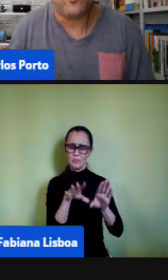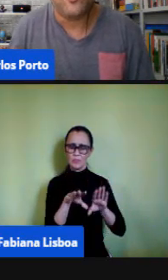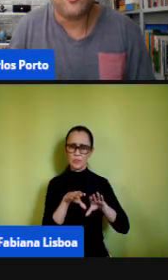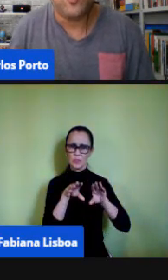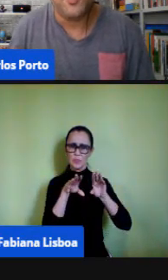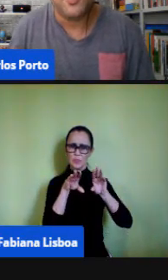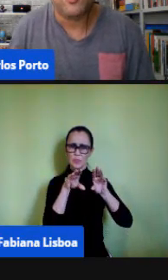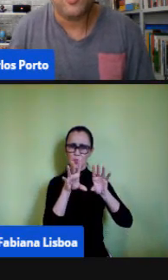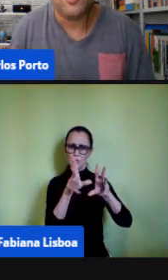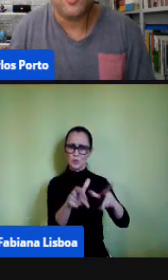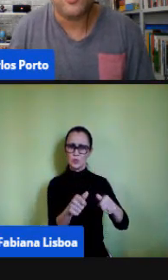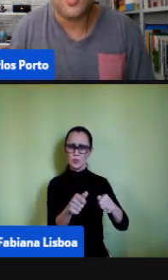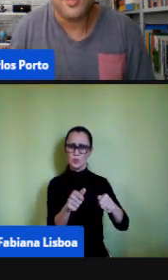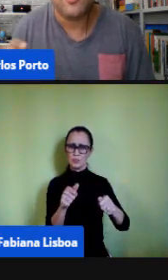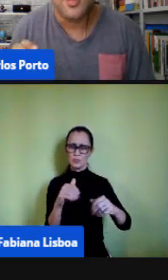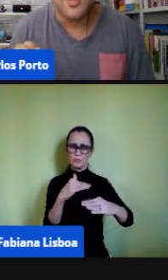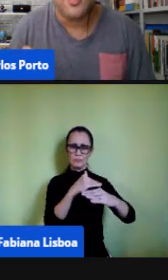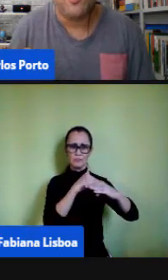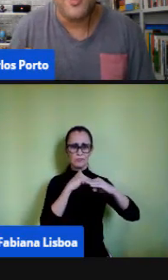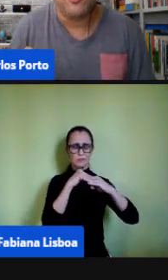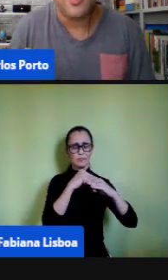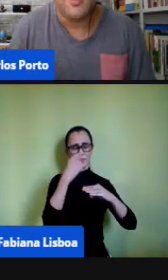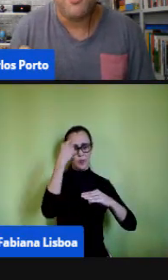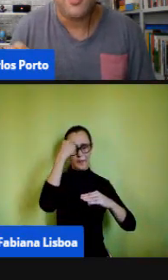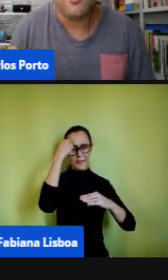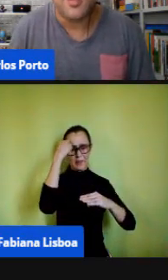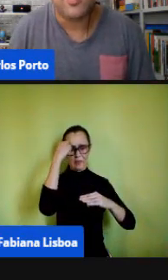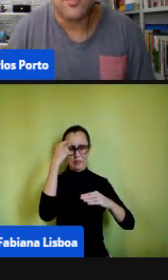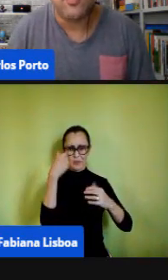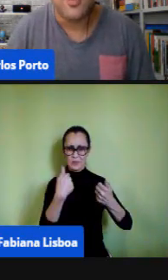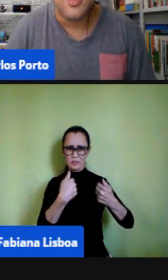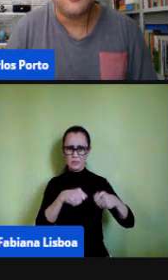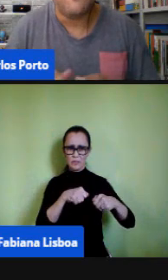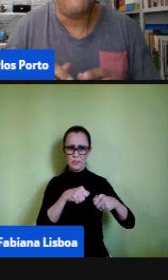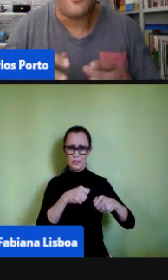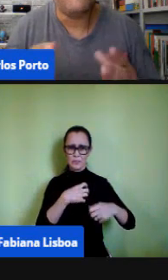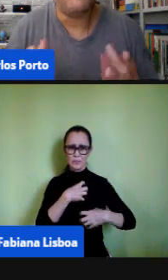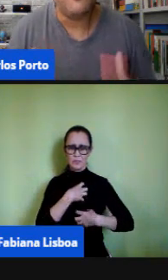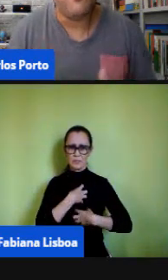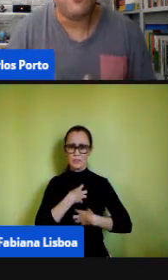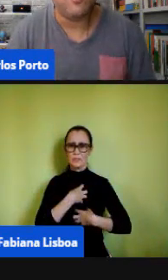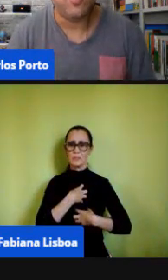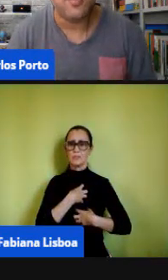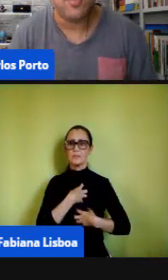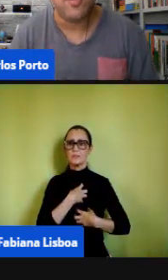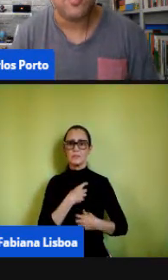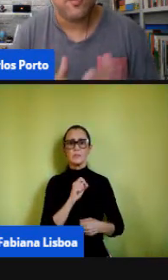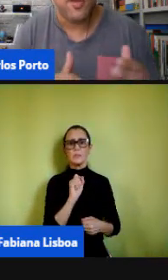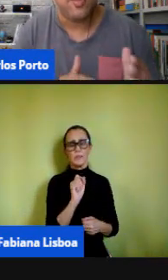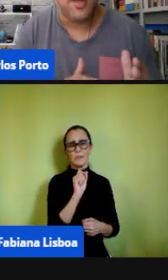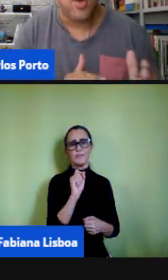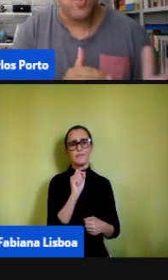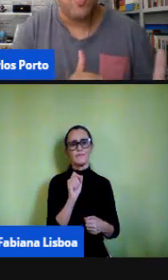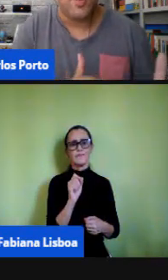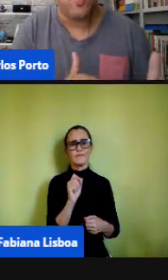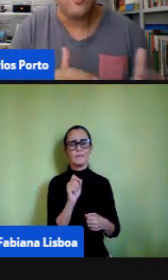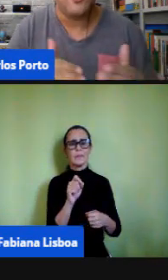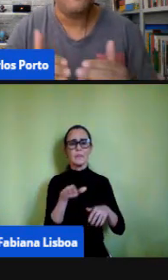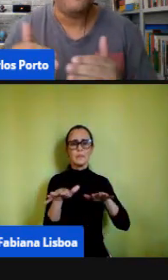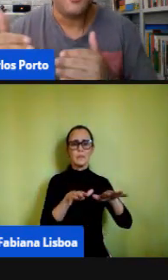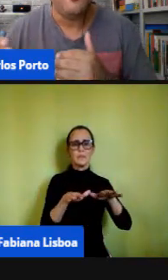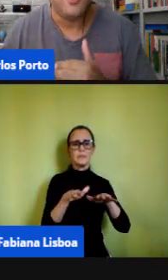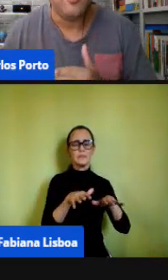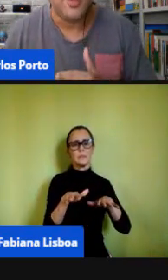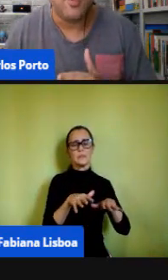nas questões das competências socioemocionais, eu penso na apreciação das várias manifestações artísticas. Veja, uma